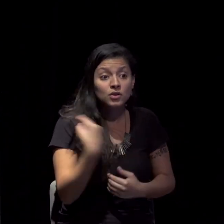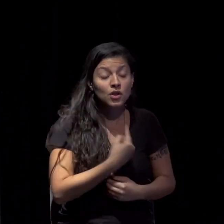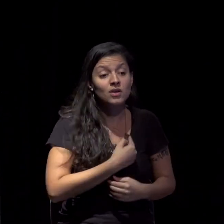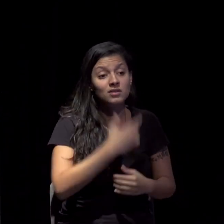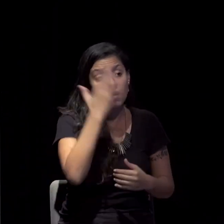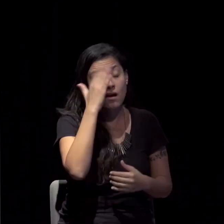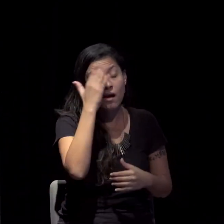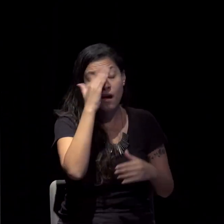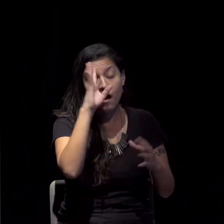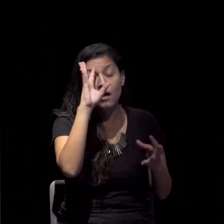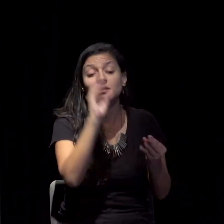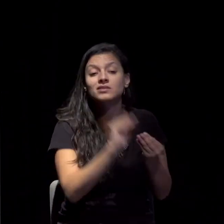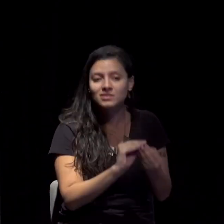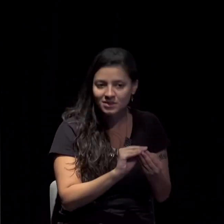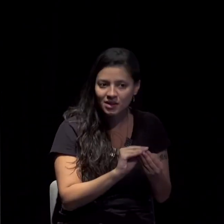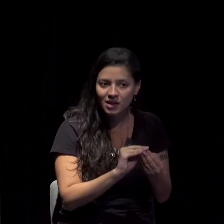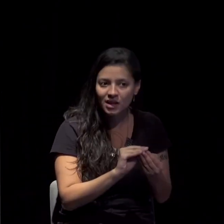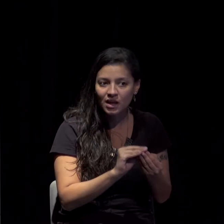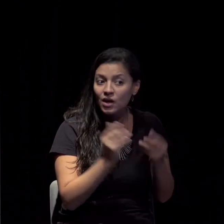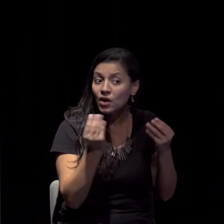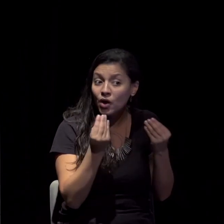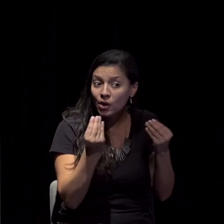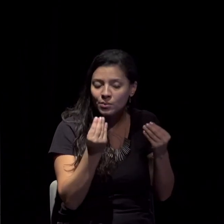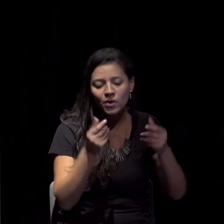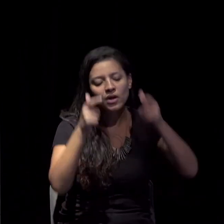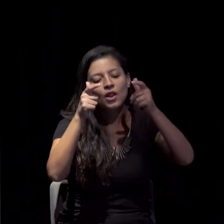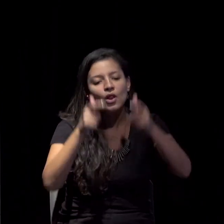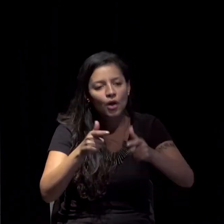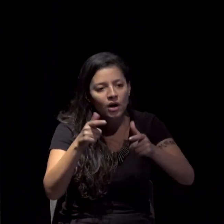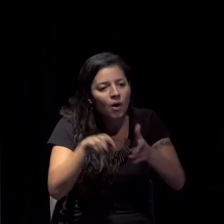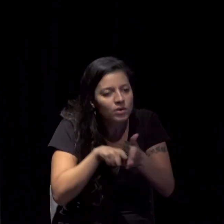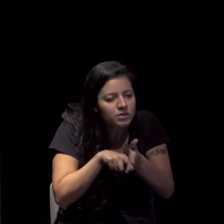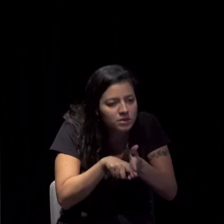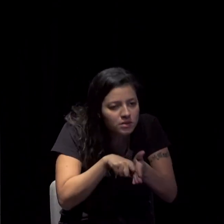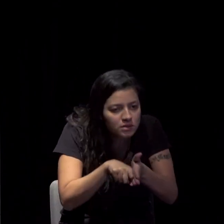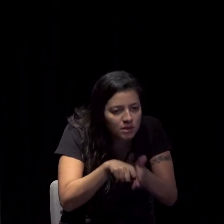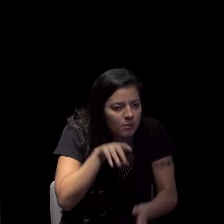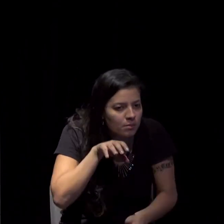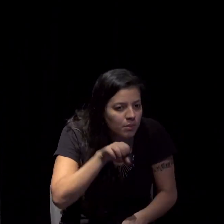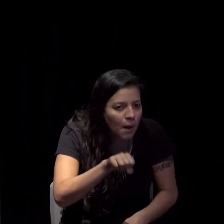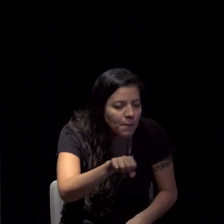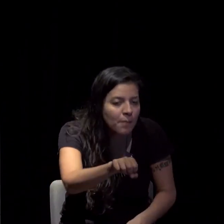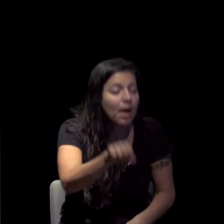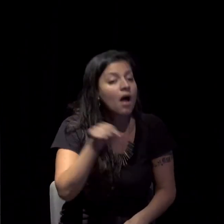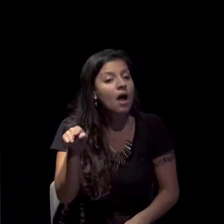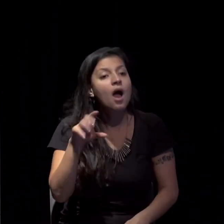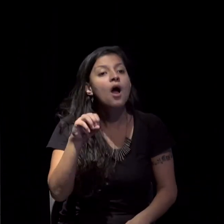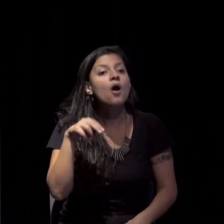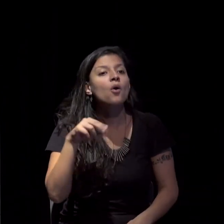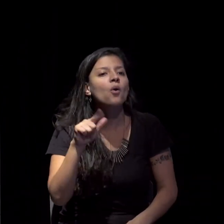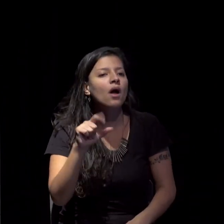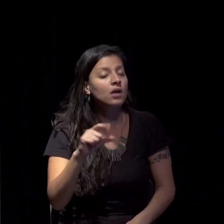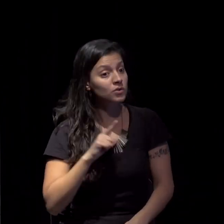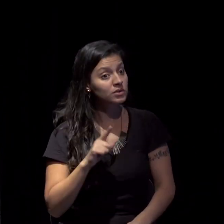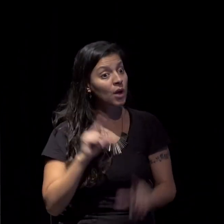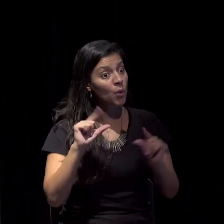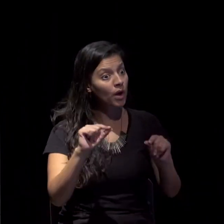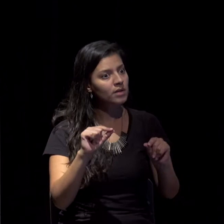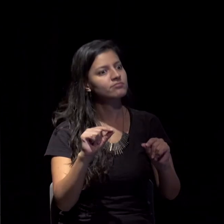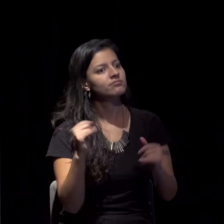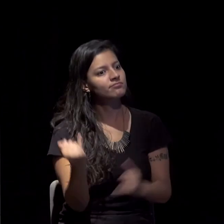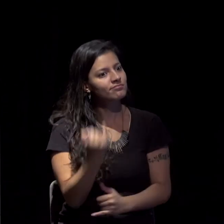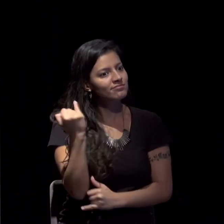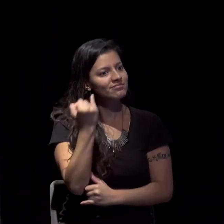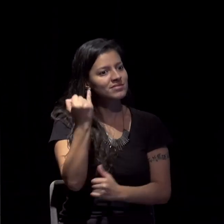a partir de um processo de investigação local. E o que fundamenta o Congado é exatamente a sua riqueza narrativa. E, para